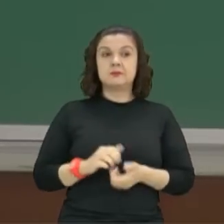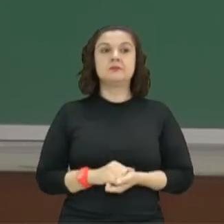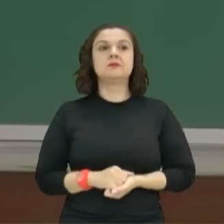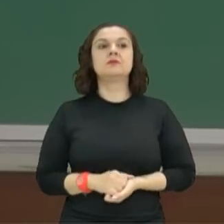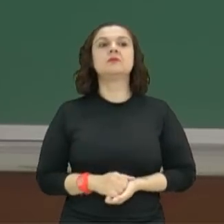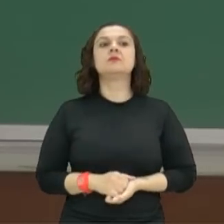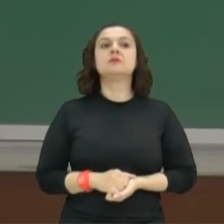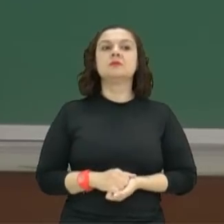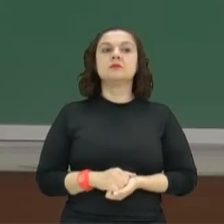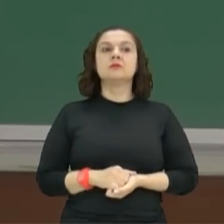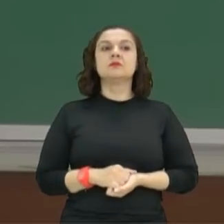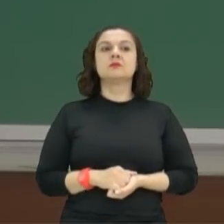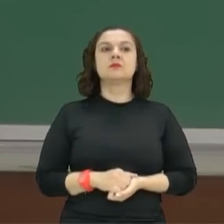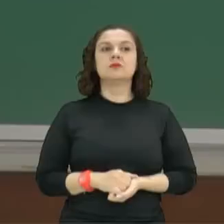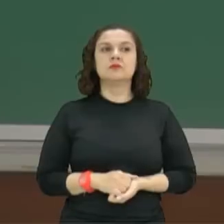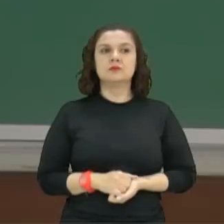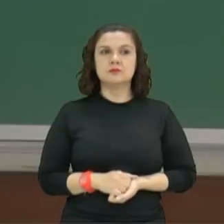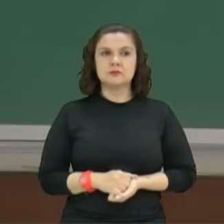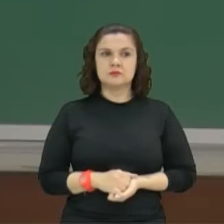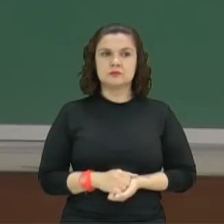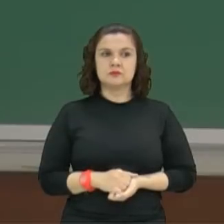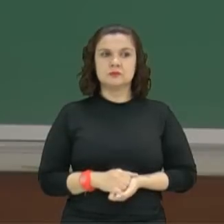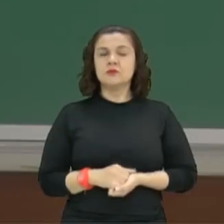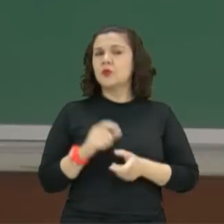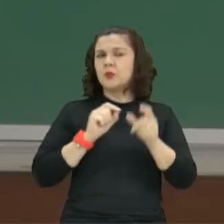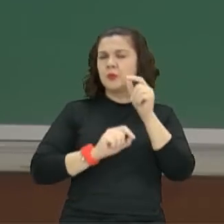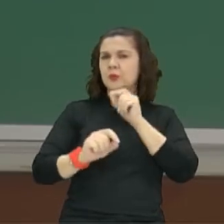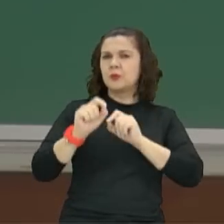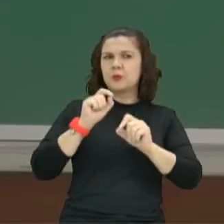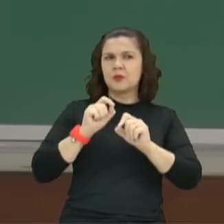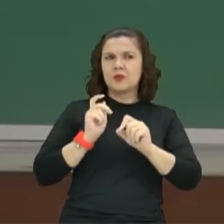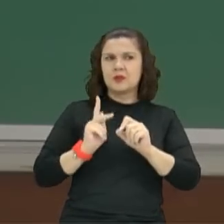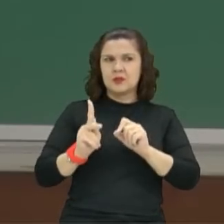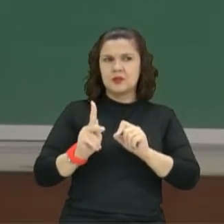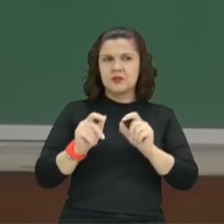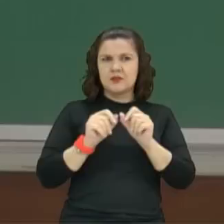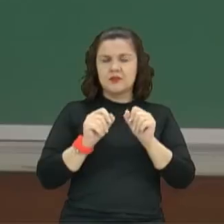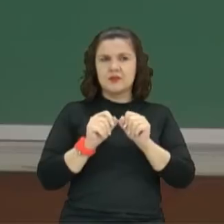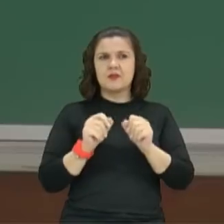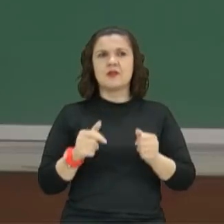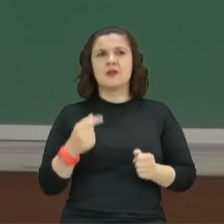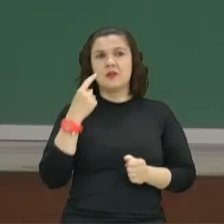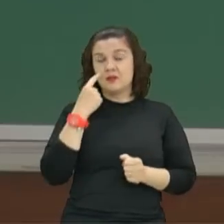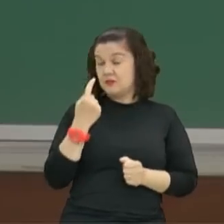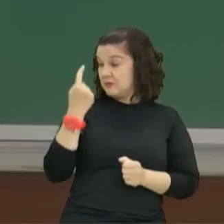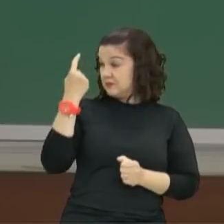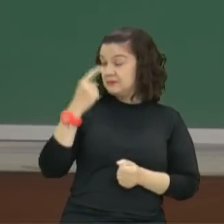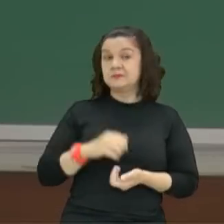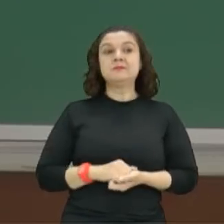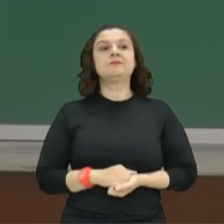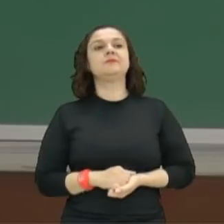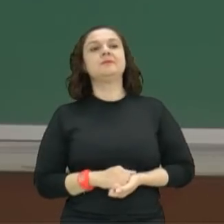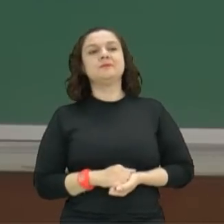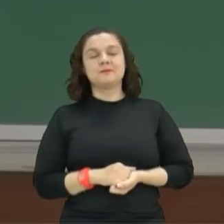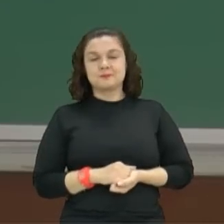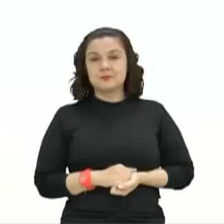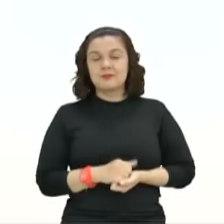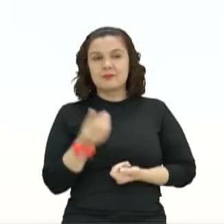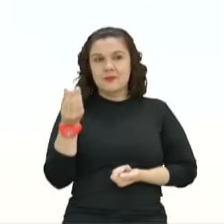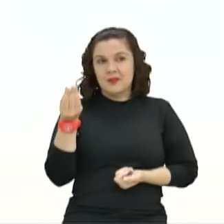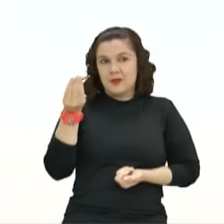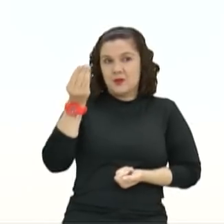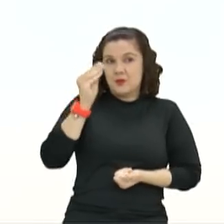né? Tá. Mas agora, o que que eu continuo fazendo aqui, ó? Eu